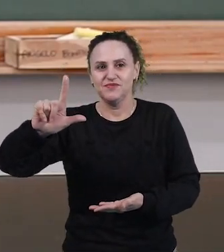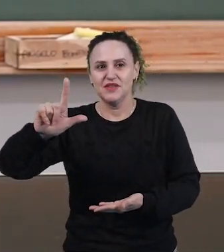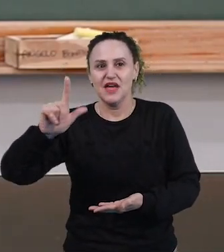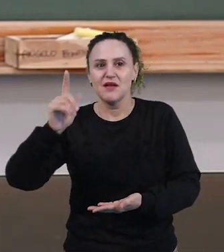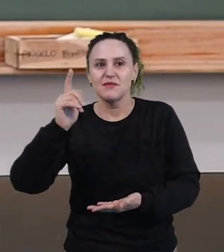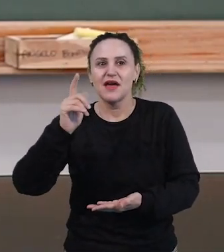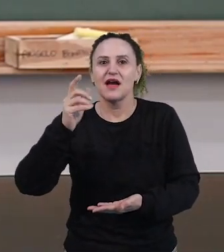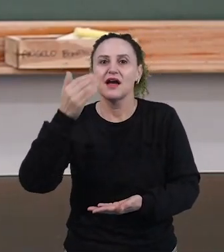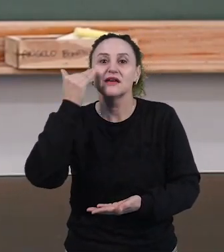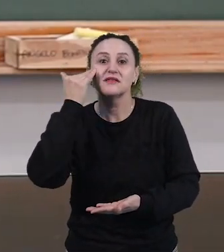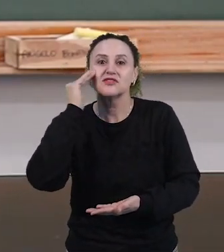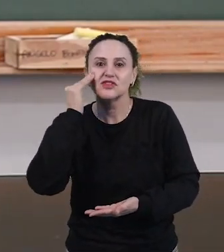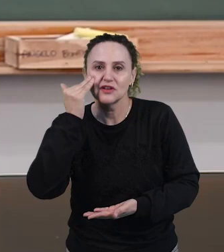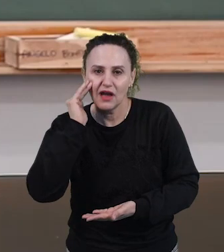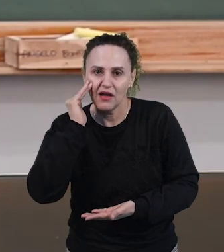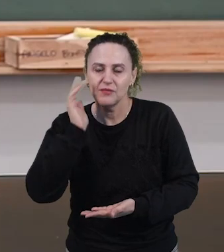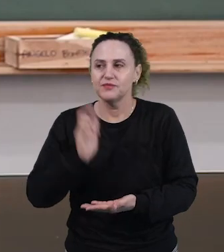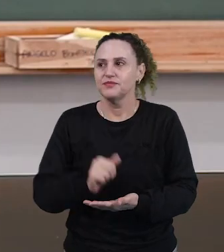chegar